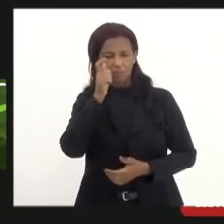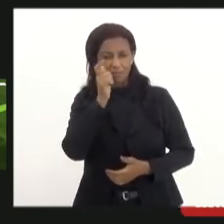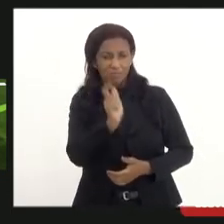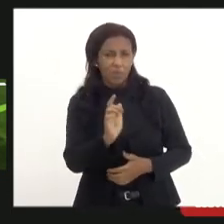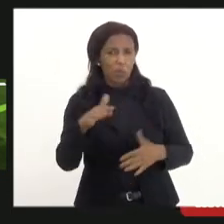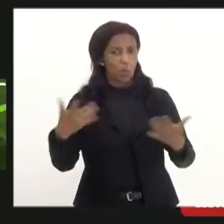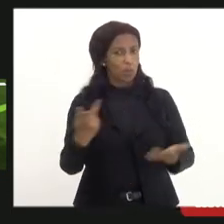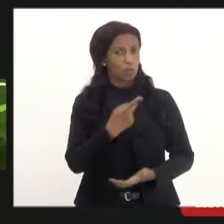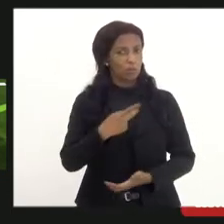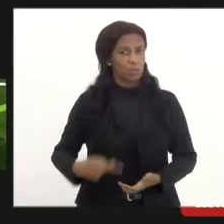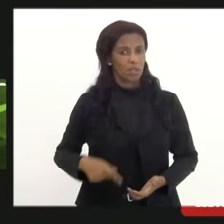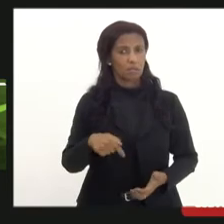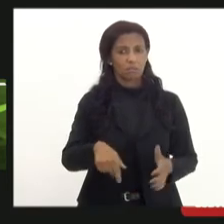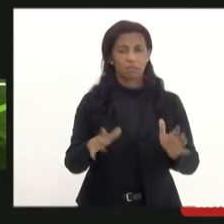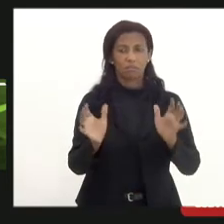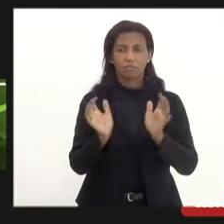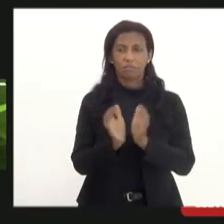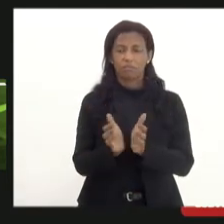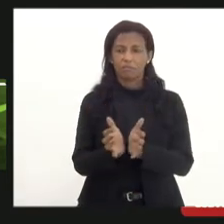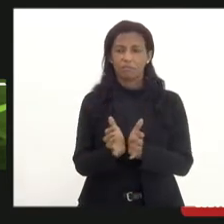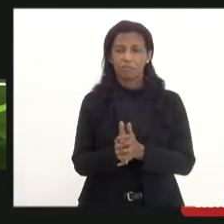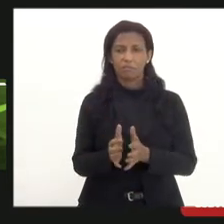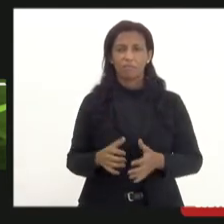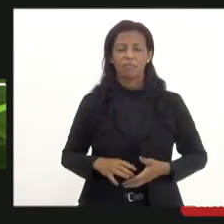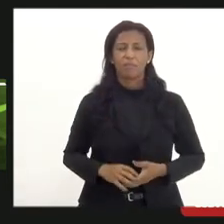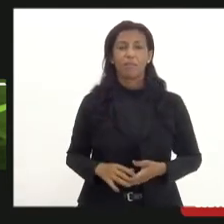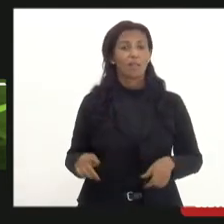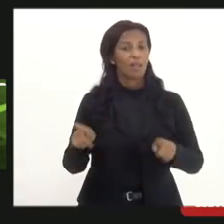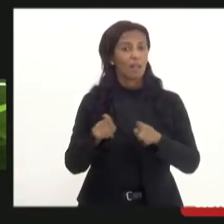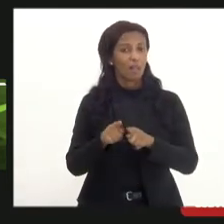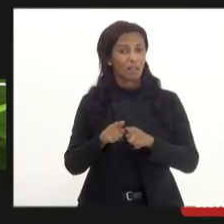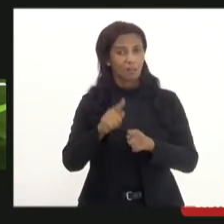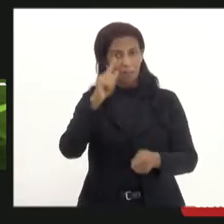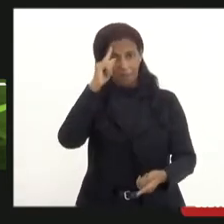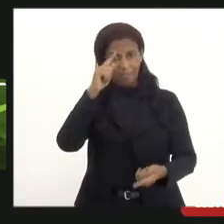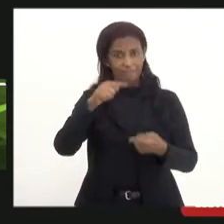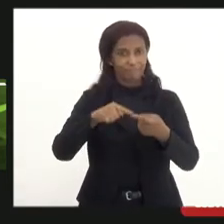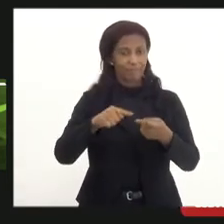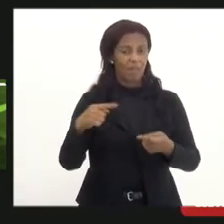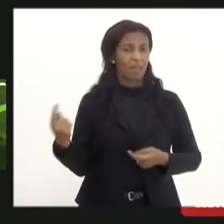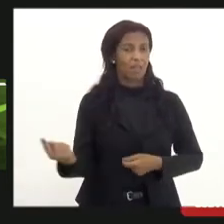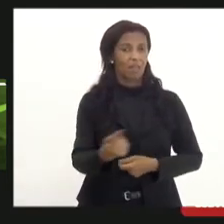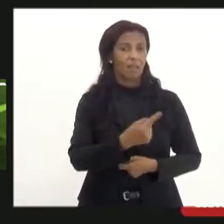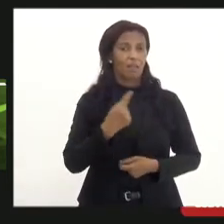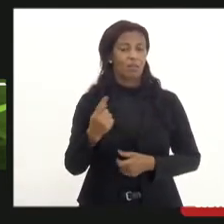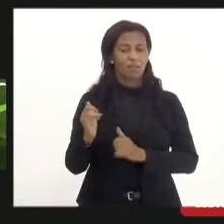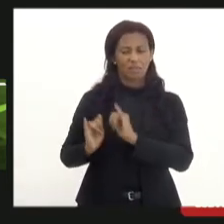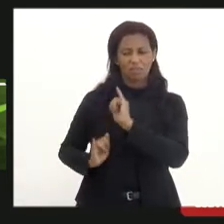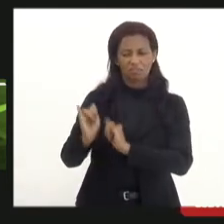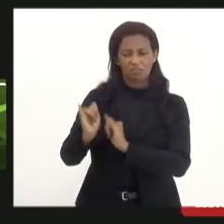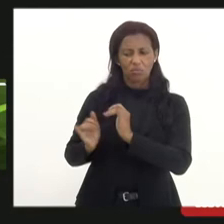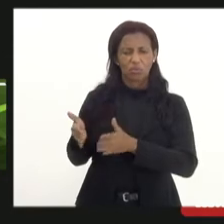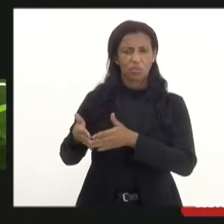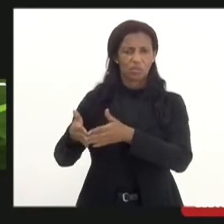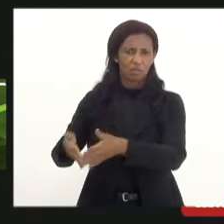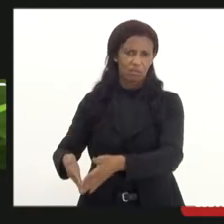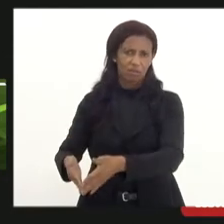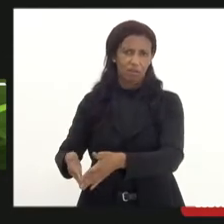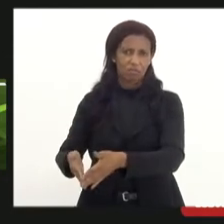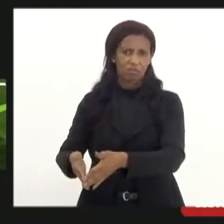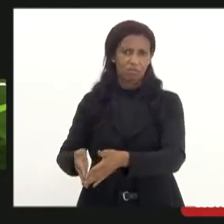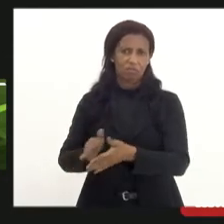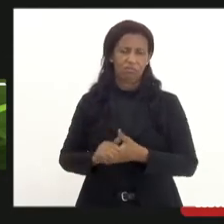enquanto presidente dessa comissão, é também adensar a nossa indústria naval,